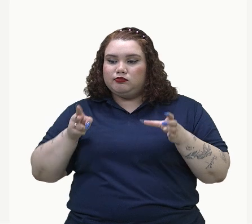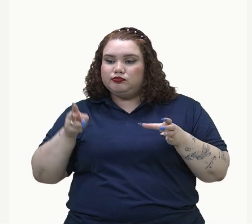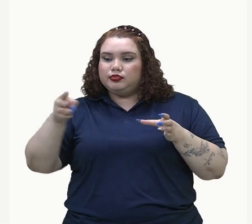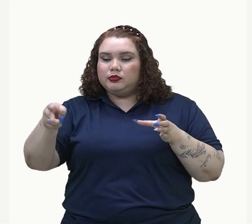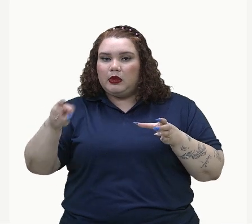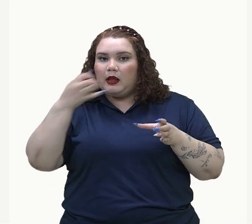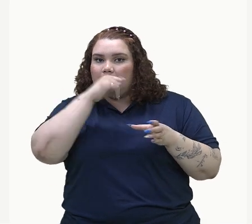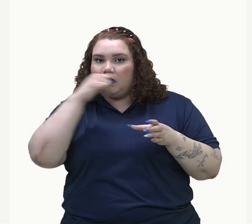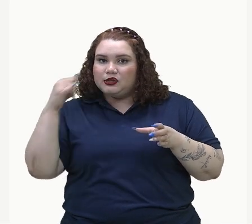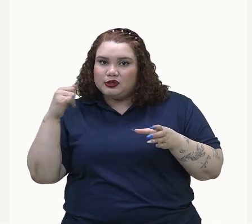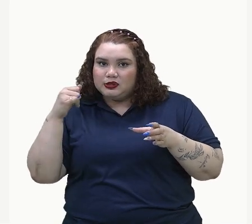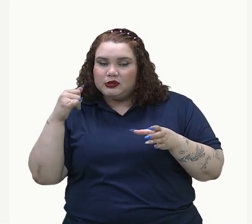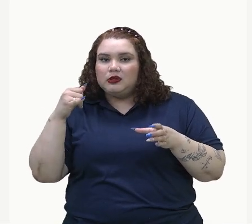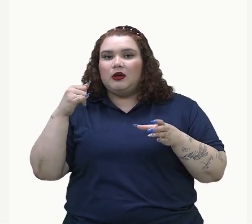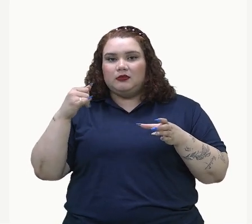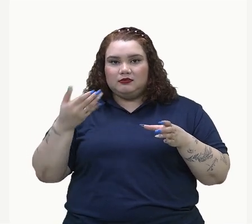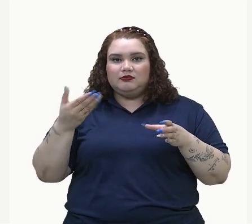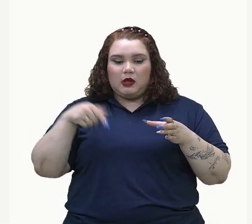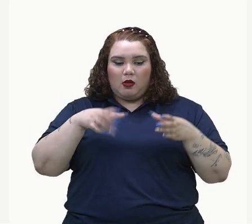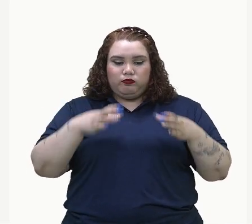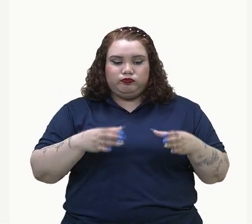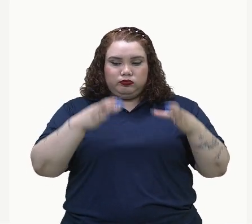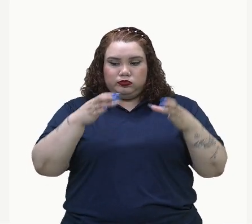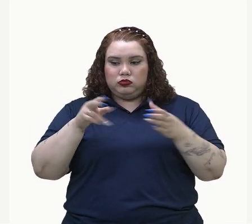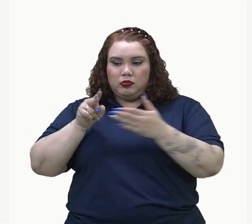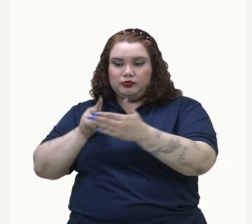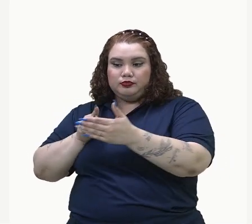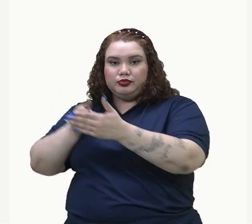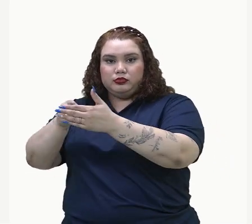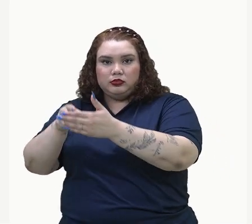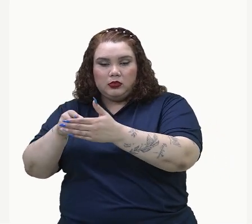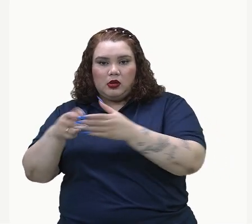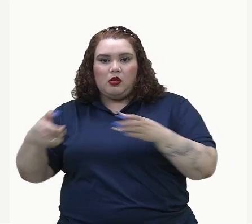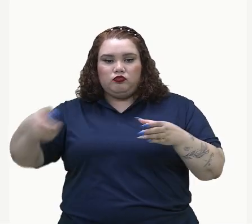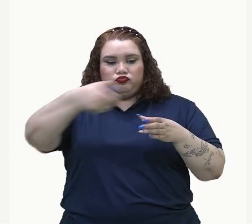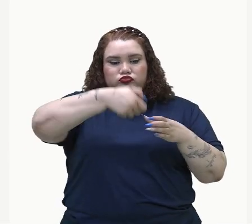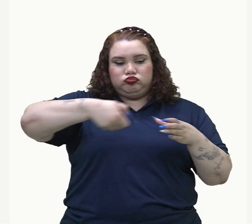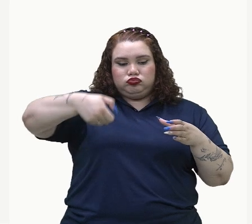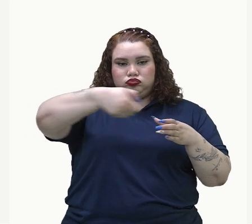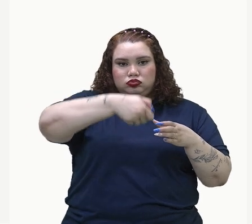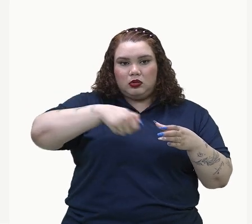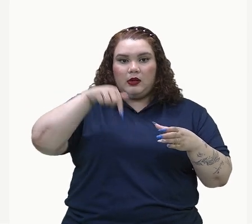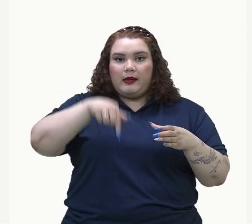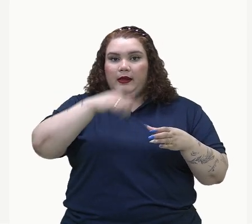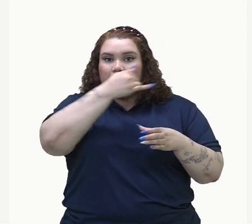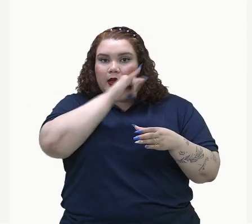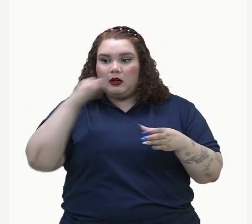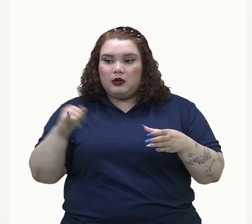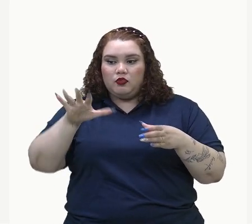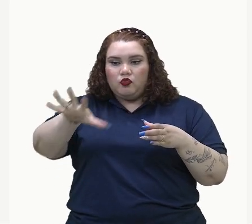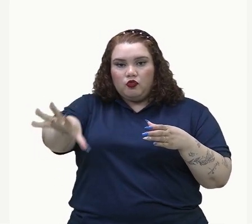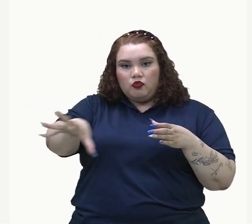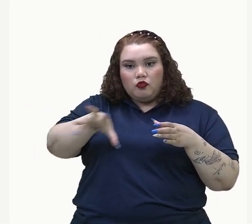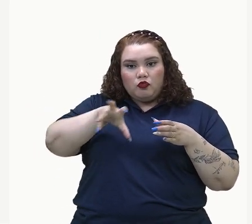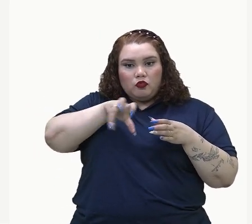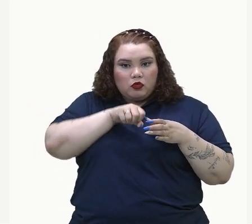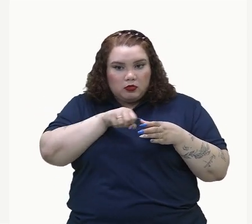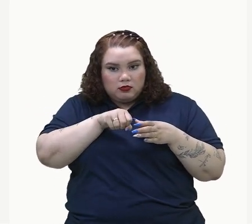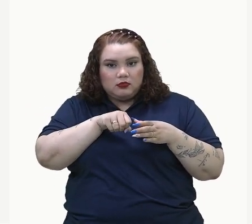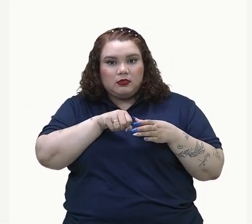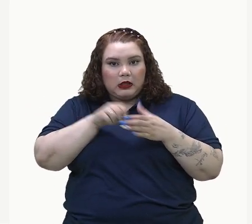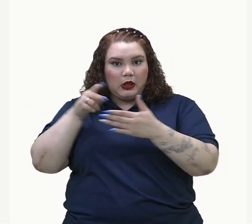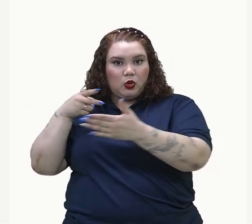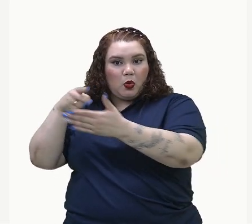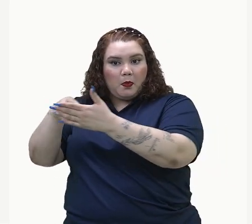receptor elétrico, já que é capaz de converter a energia elétrica. Olha